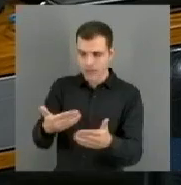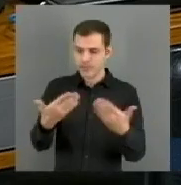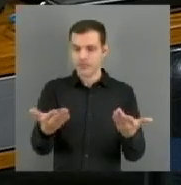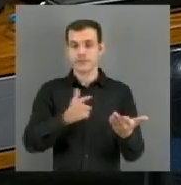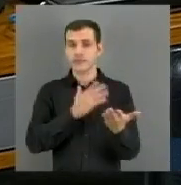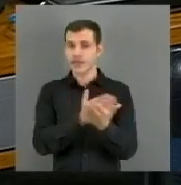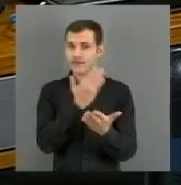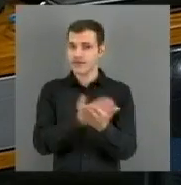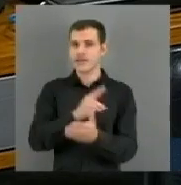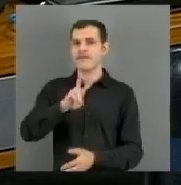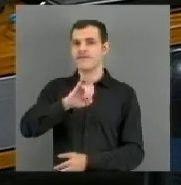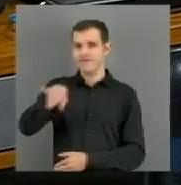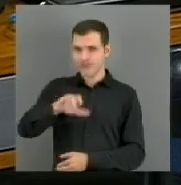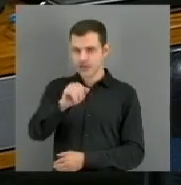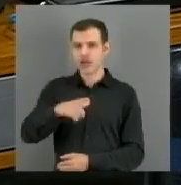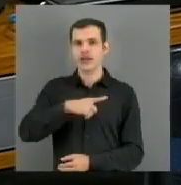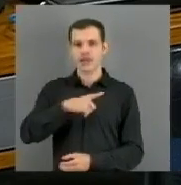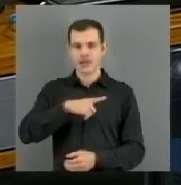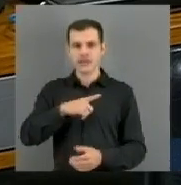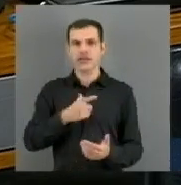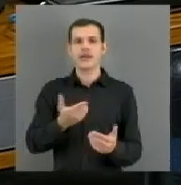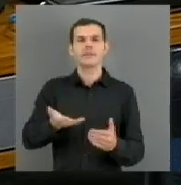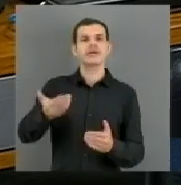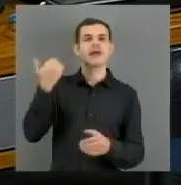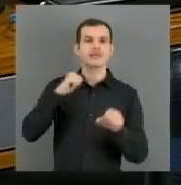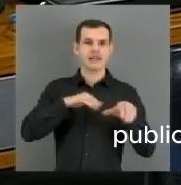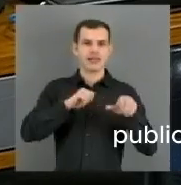edição número 2860, de setembro